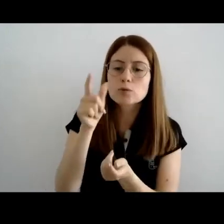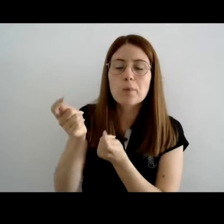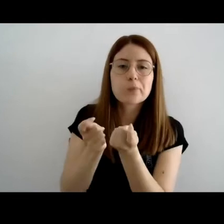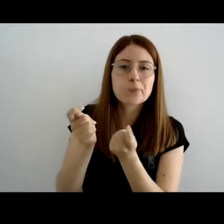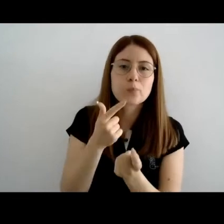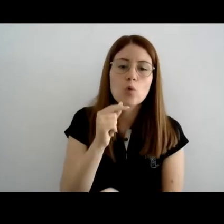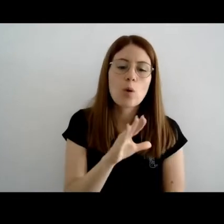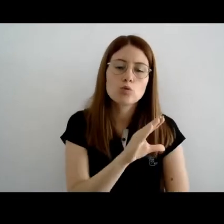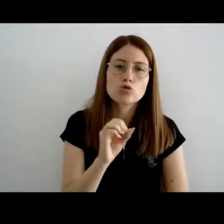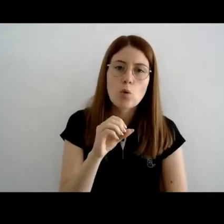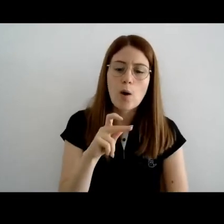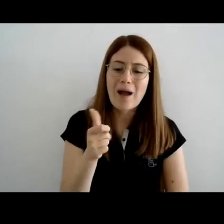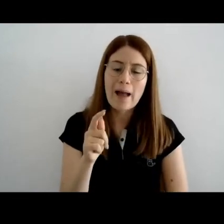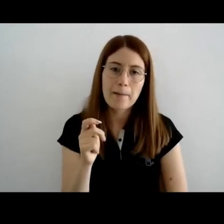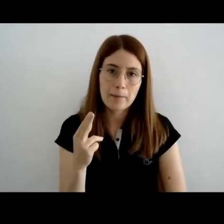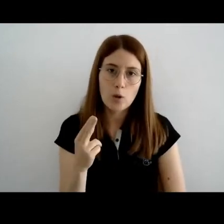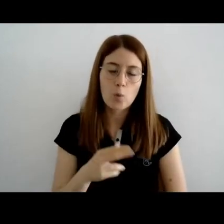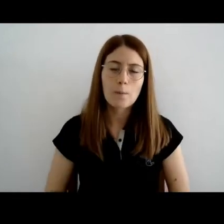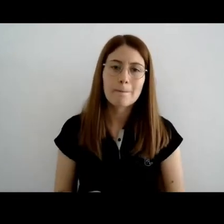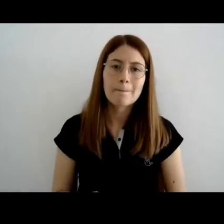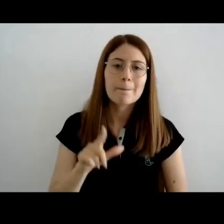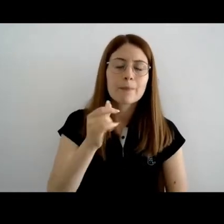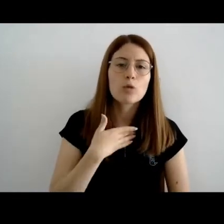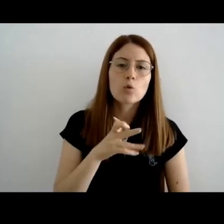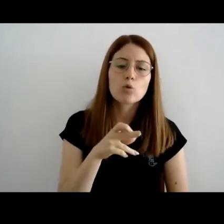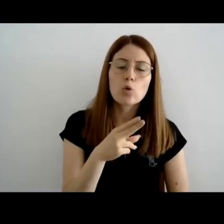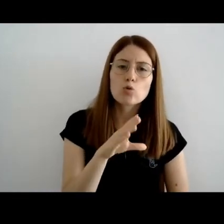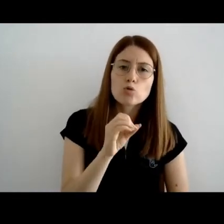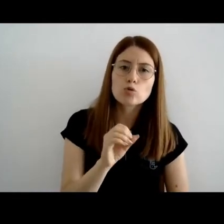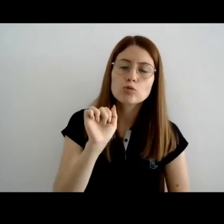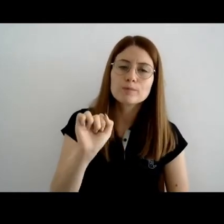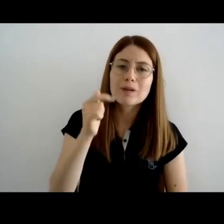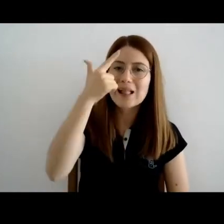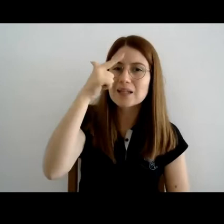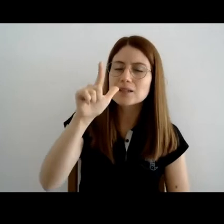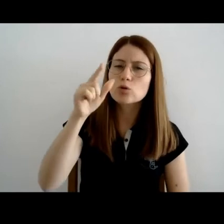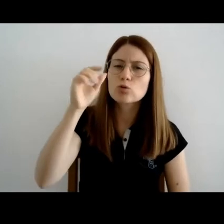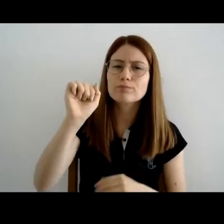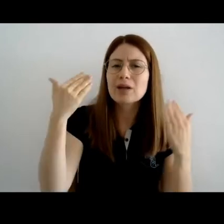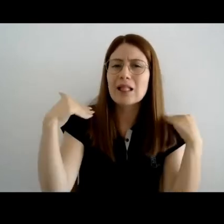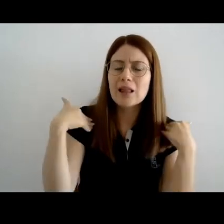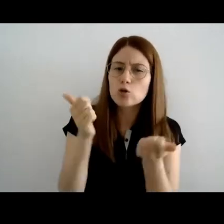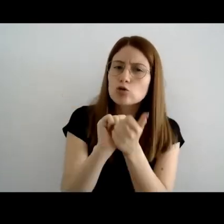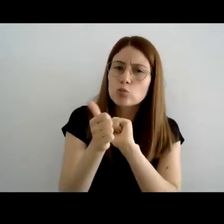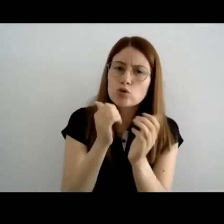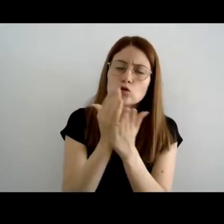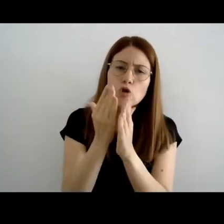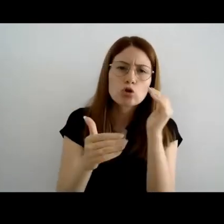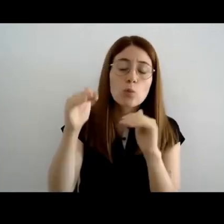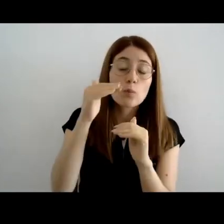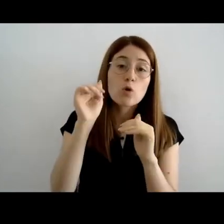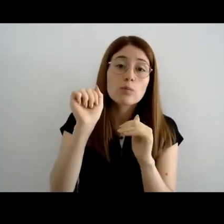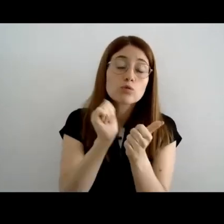Maia Abreu, ao Dr. Nuno Loureiro, supervisor da licenciatura de treino desportivo da Escola Superior de Desporto de Rio Maior,